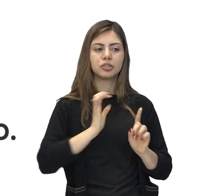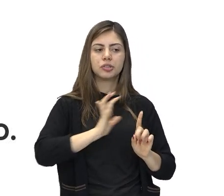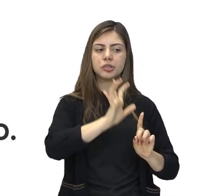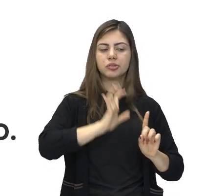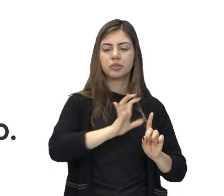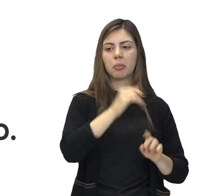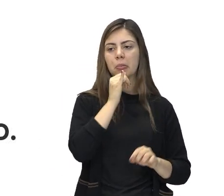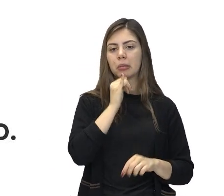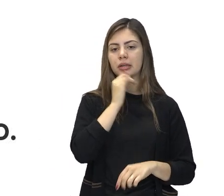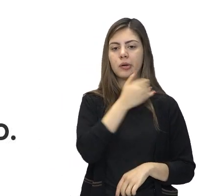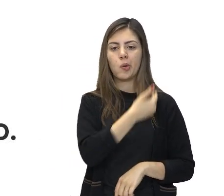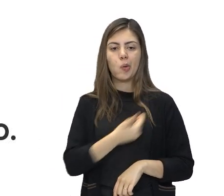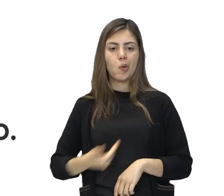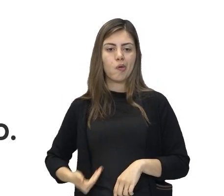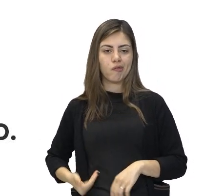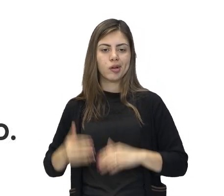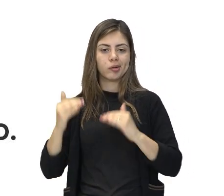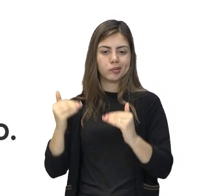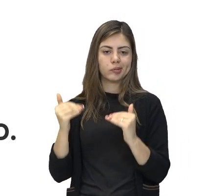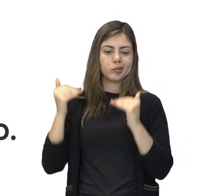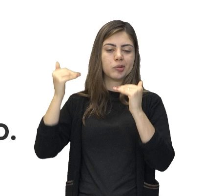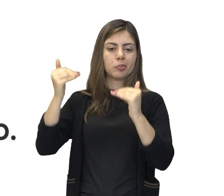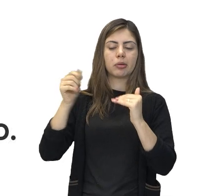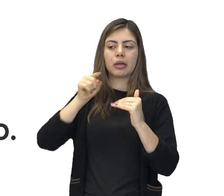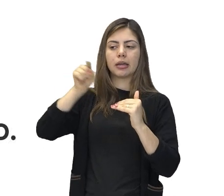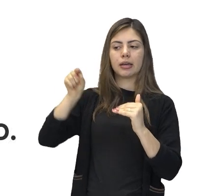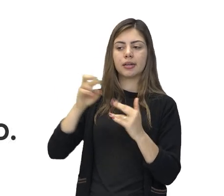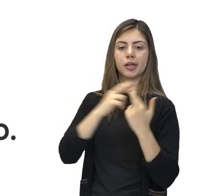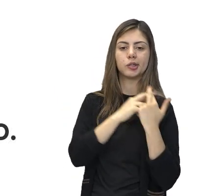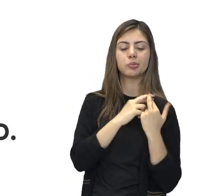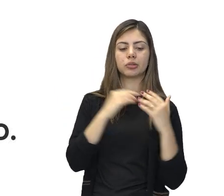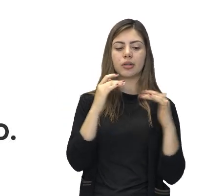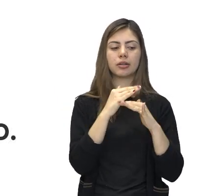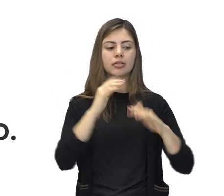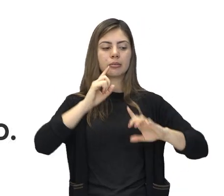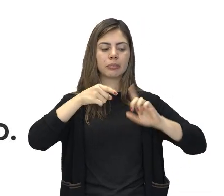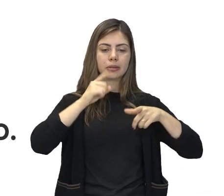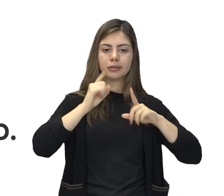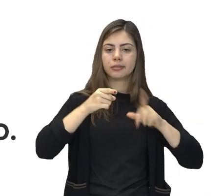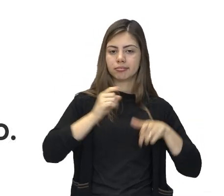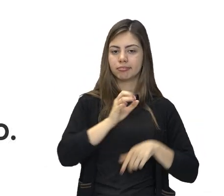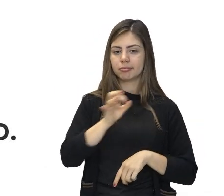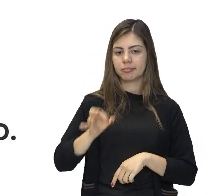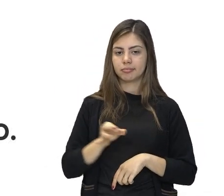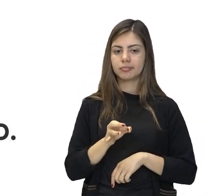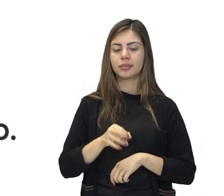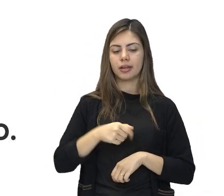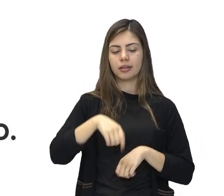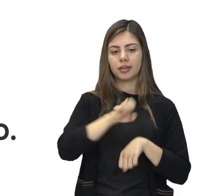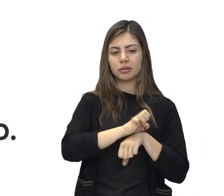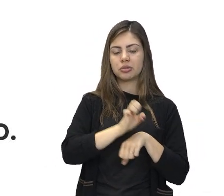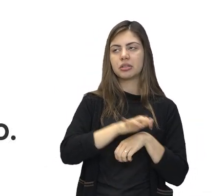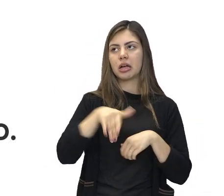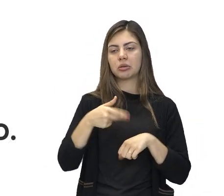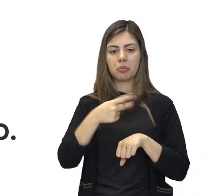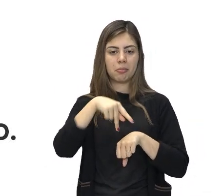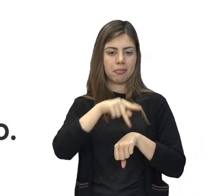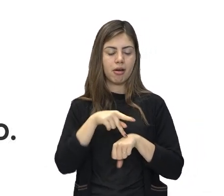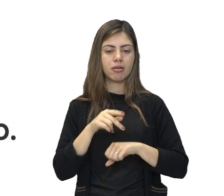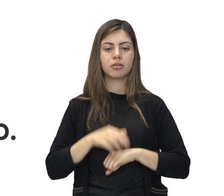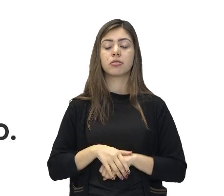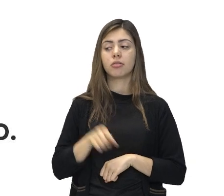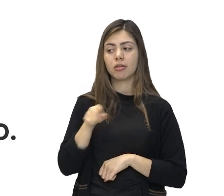os governantes, que são responsáveis por gerir a nossa cidade, nossa comunidade, ali, o nosso estado, o nosso país, eles são